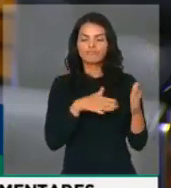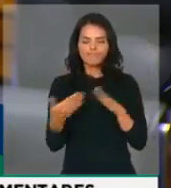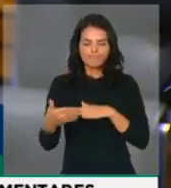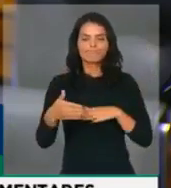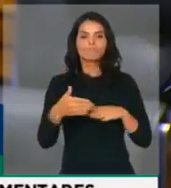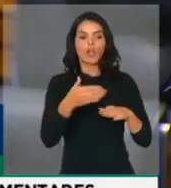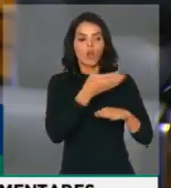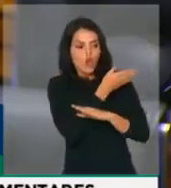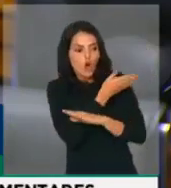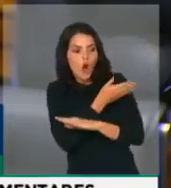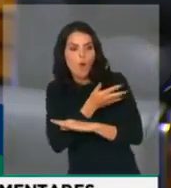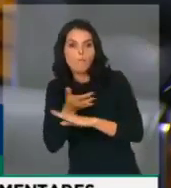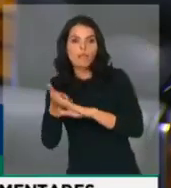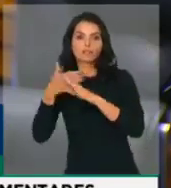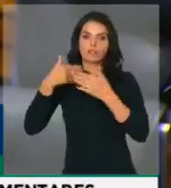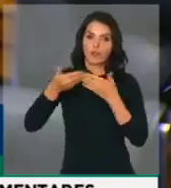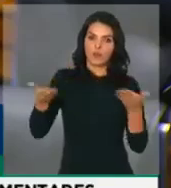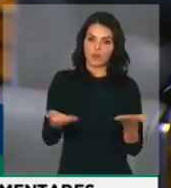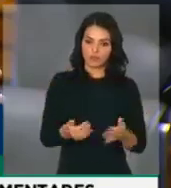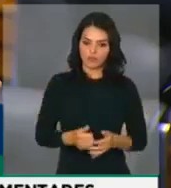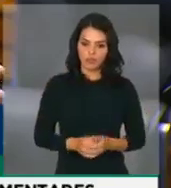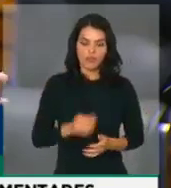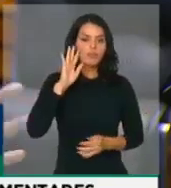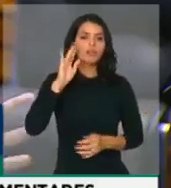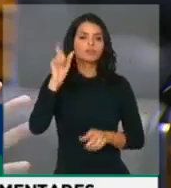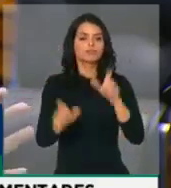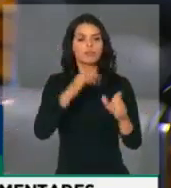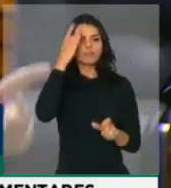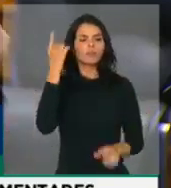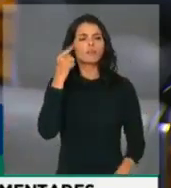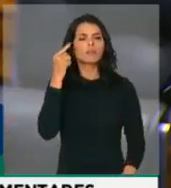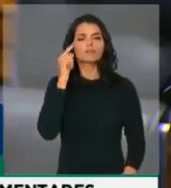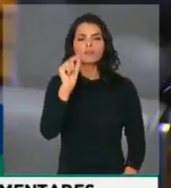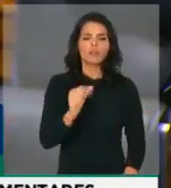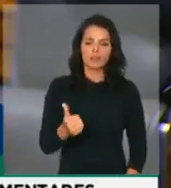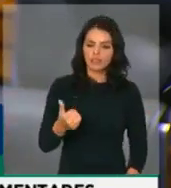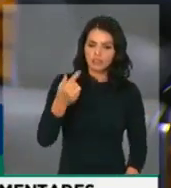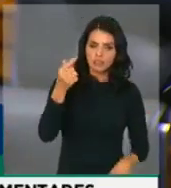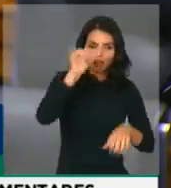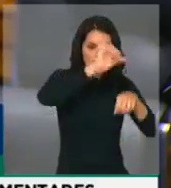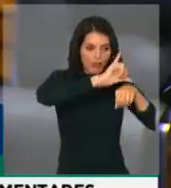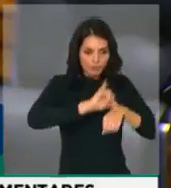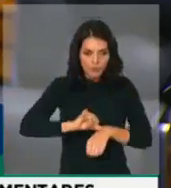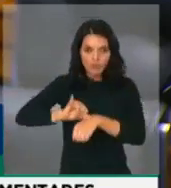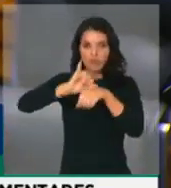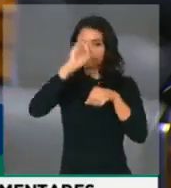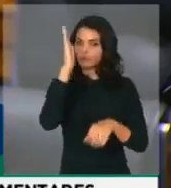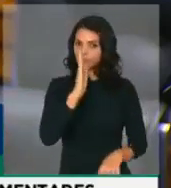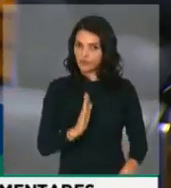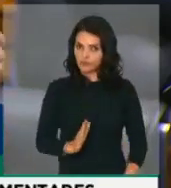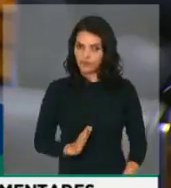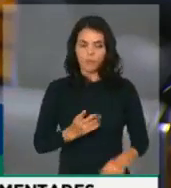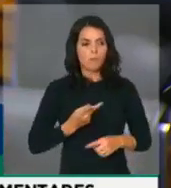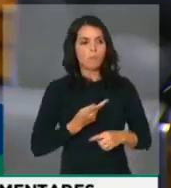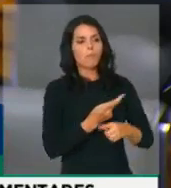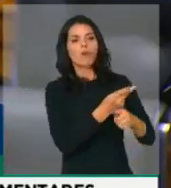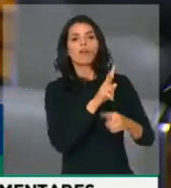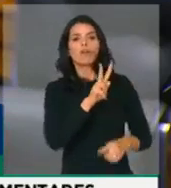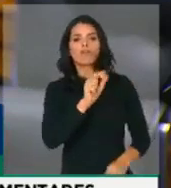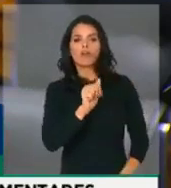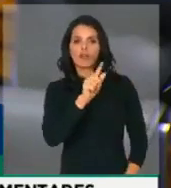pandemia. Imagine o que está pensando aqueles que estão hoje em 17 capitais do Brasil procurando uma vaga